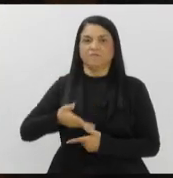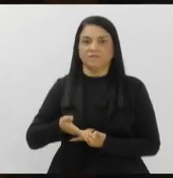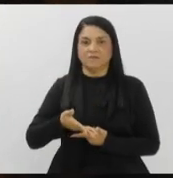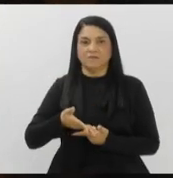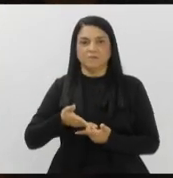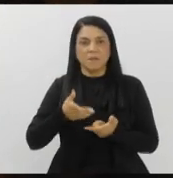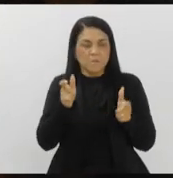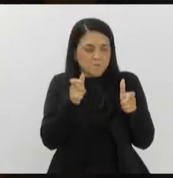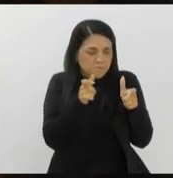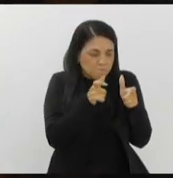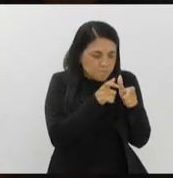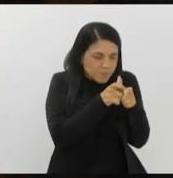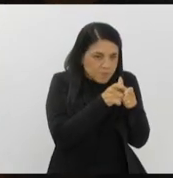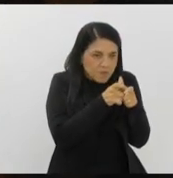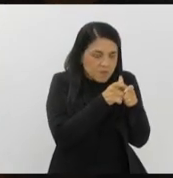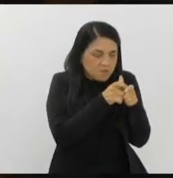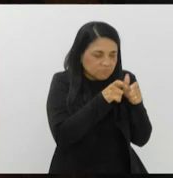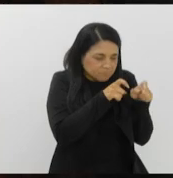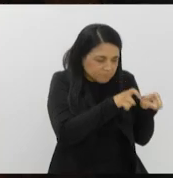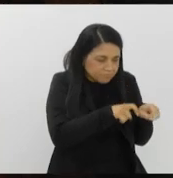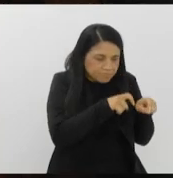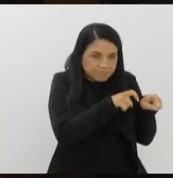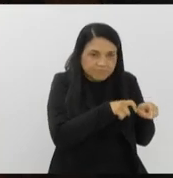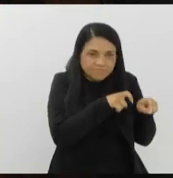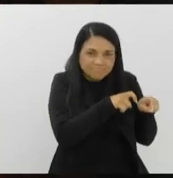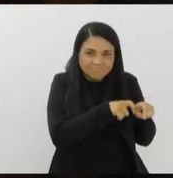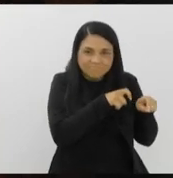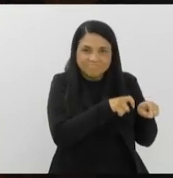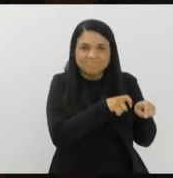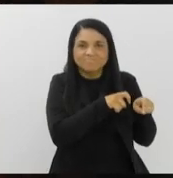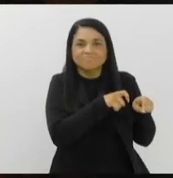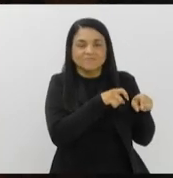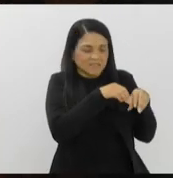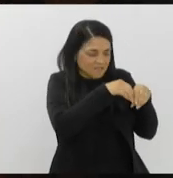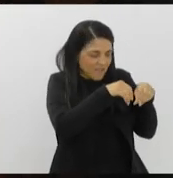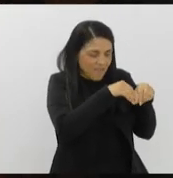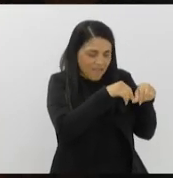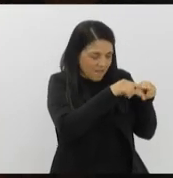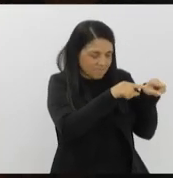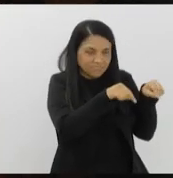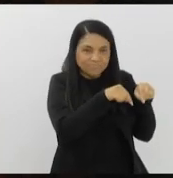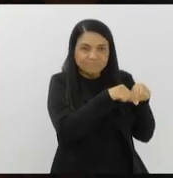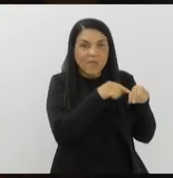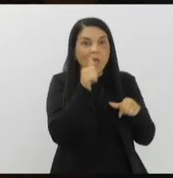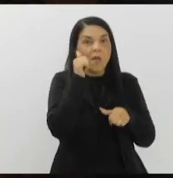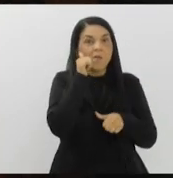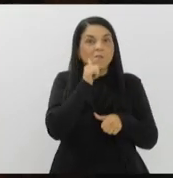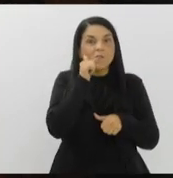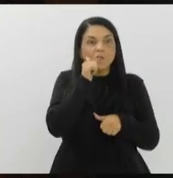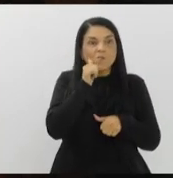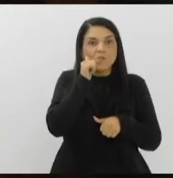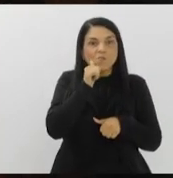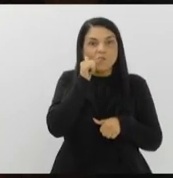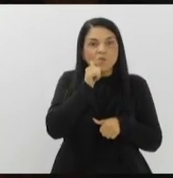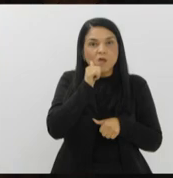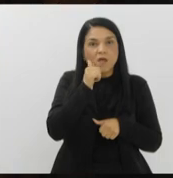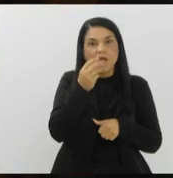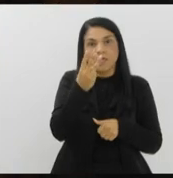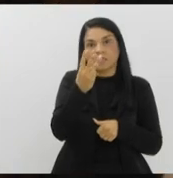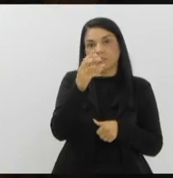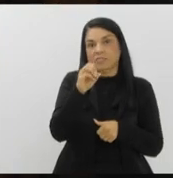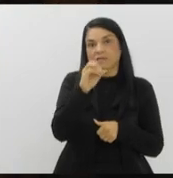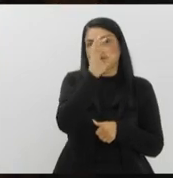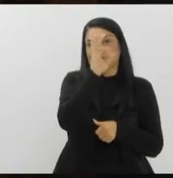as pequenas propriedades, aquelas com menos de um hectare, as mulheres já correspondem a